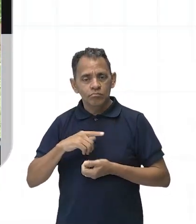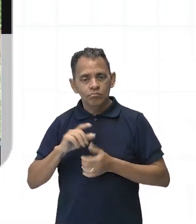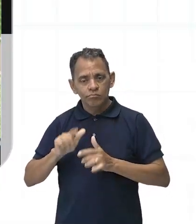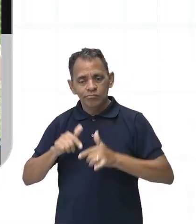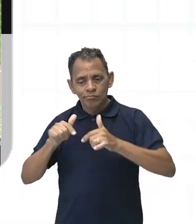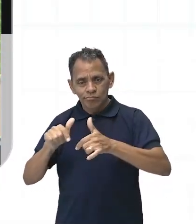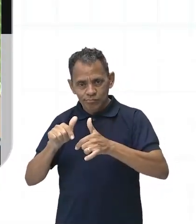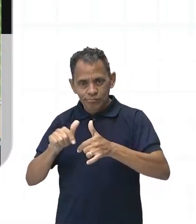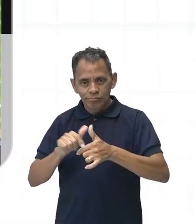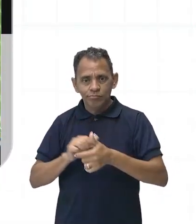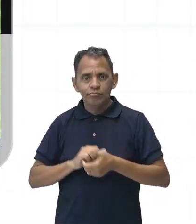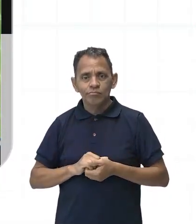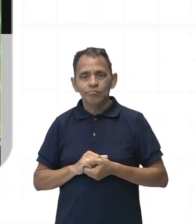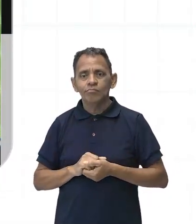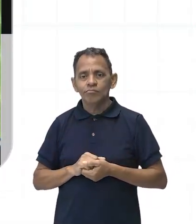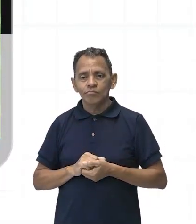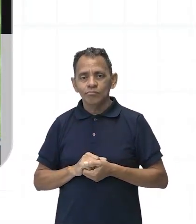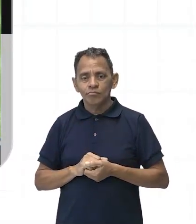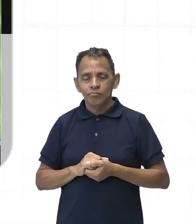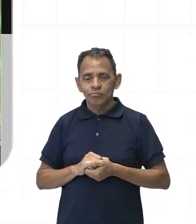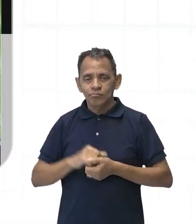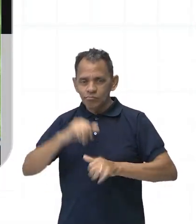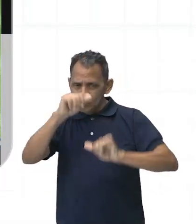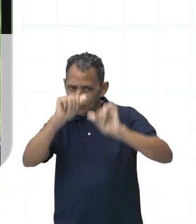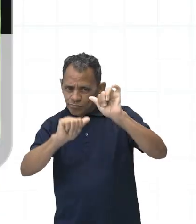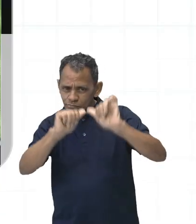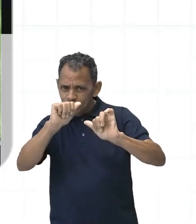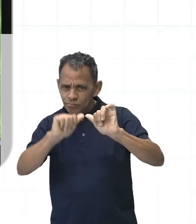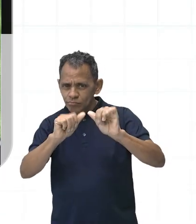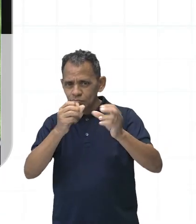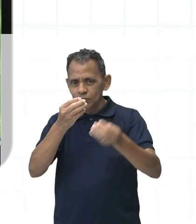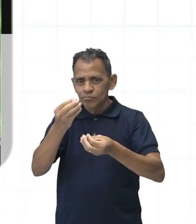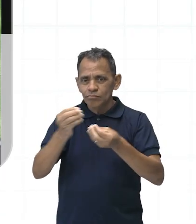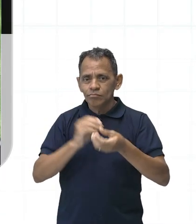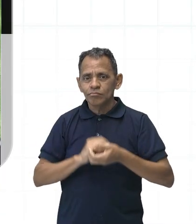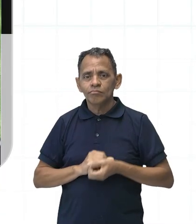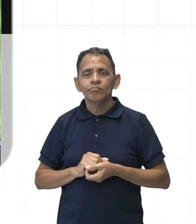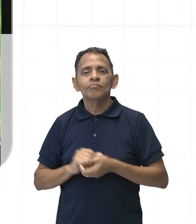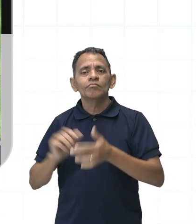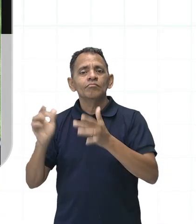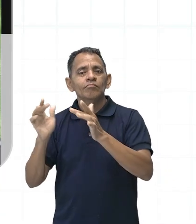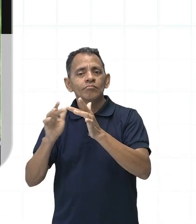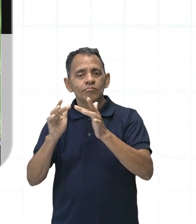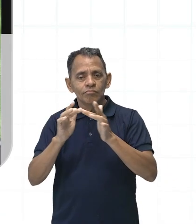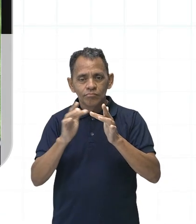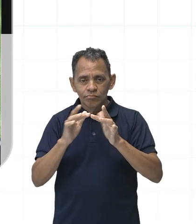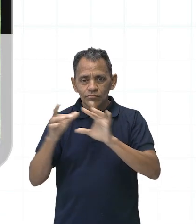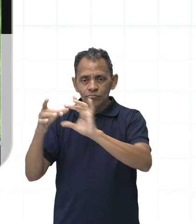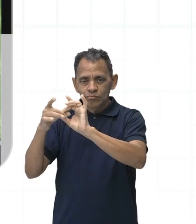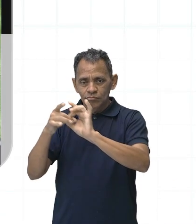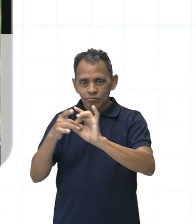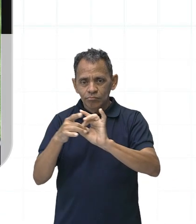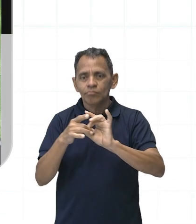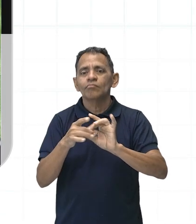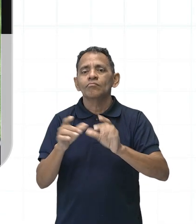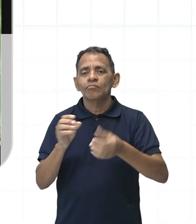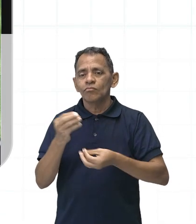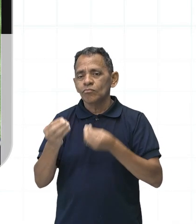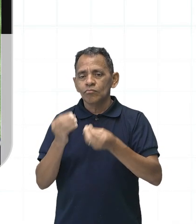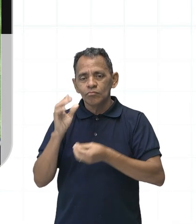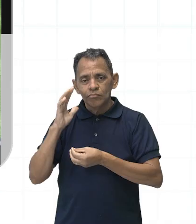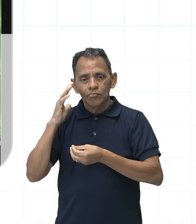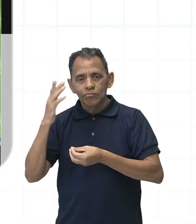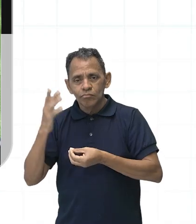atividades em que estarão sendo analisados o quê? A conectividade, como é que está ocorrendo ali